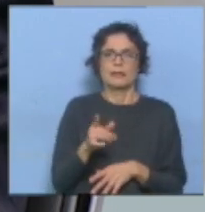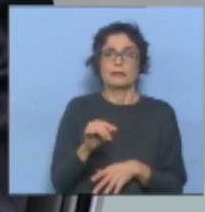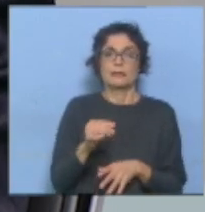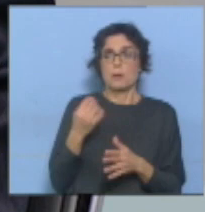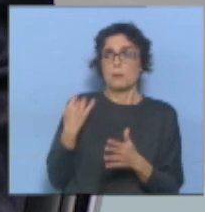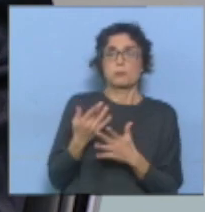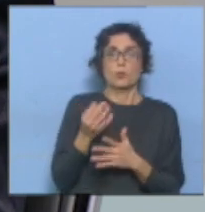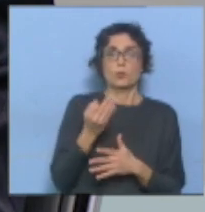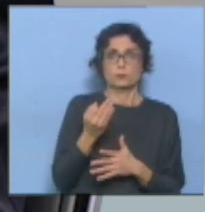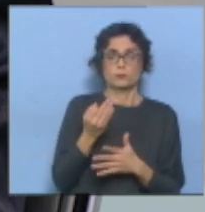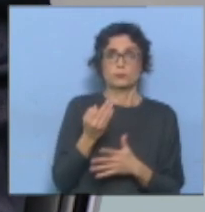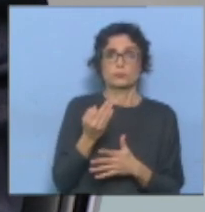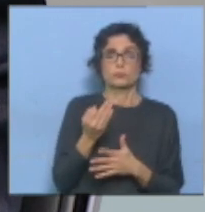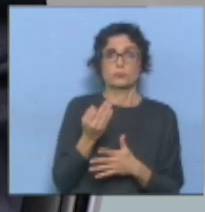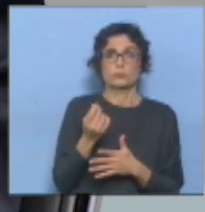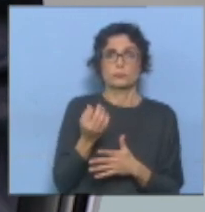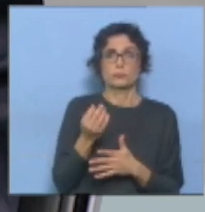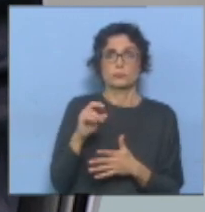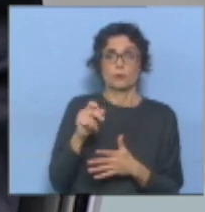na Foz